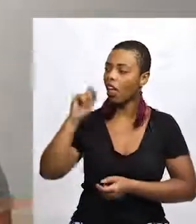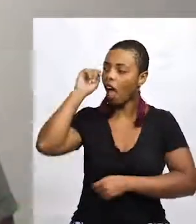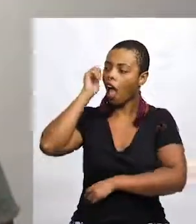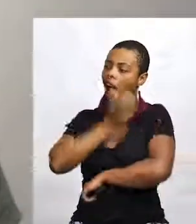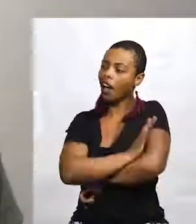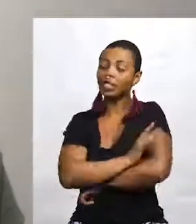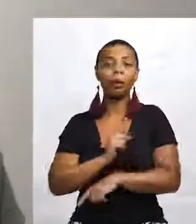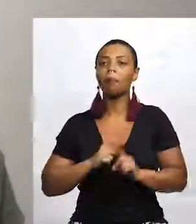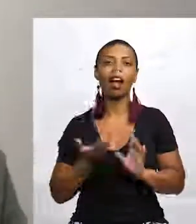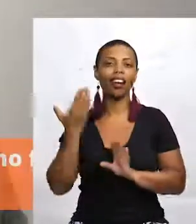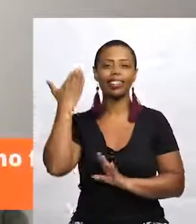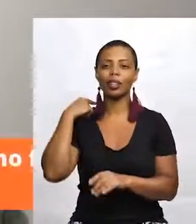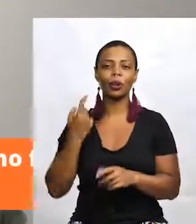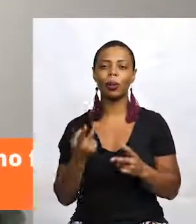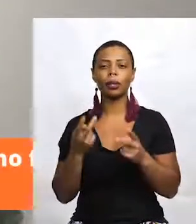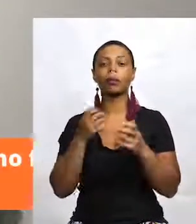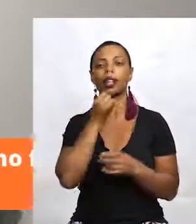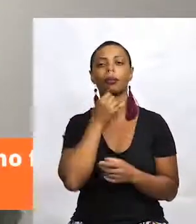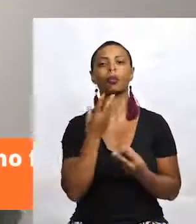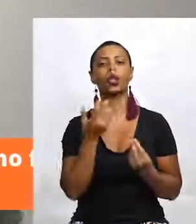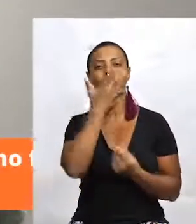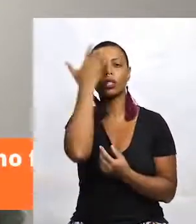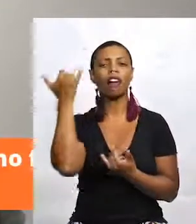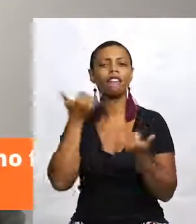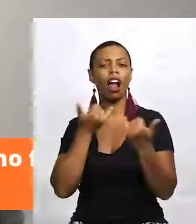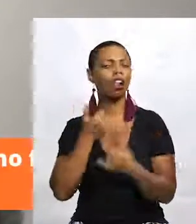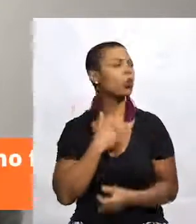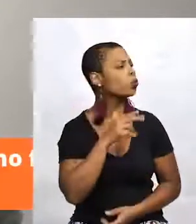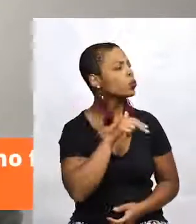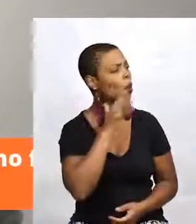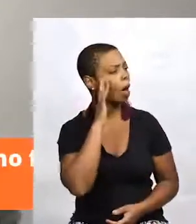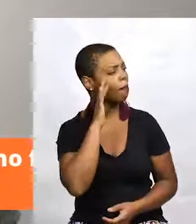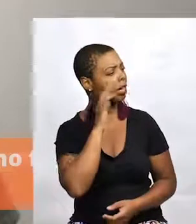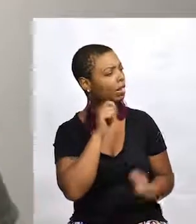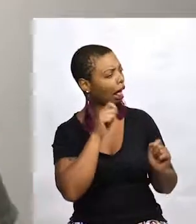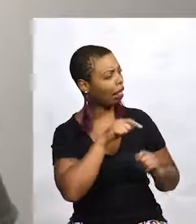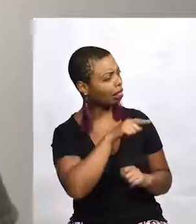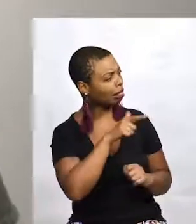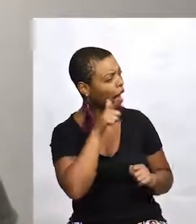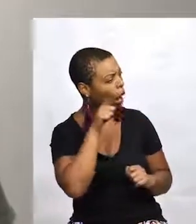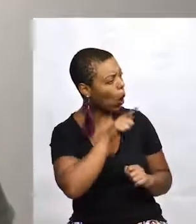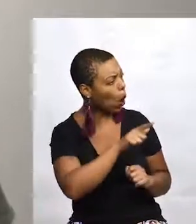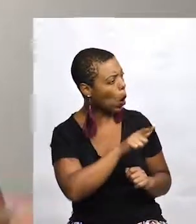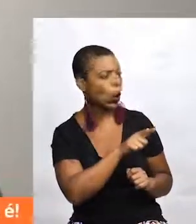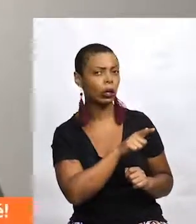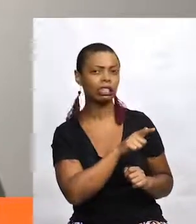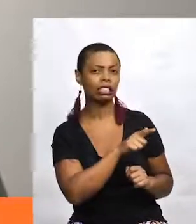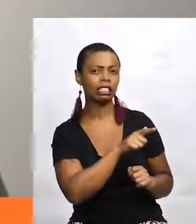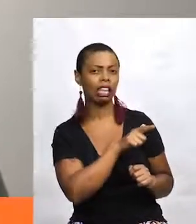não... Eu escutei muitas vezes isso, eu não imaginava que você fosse chegar